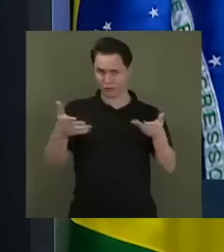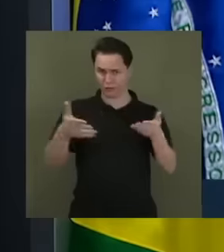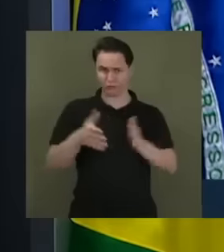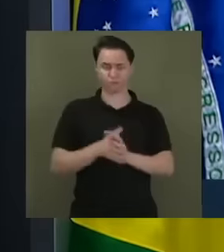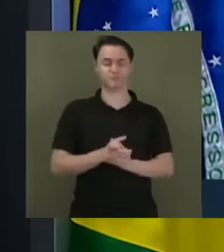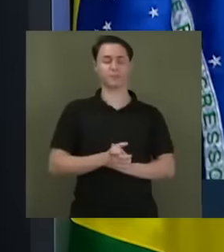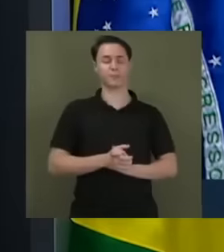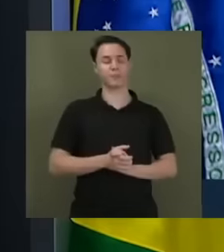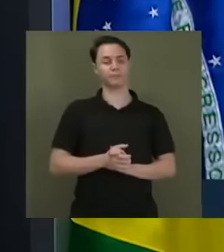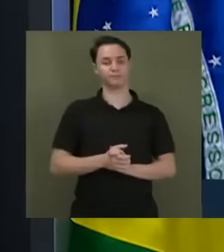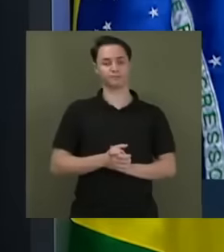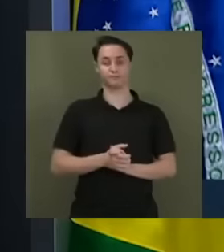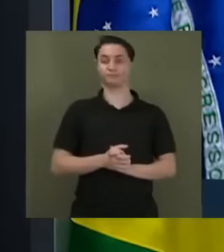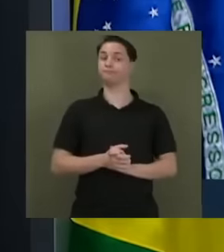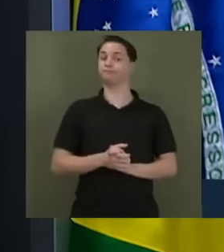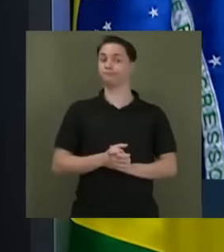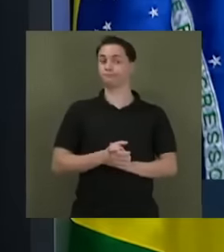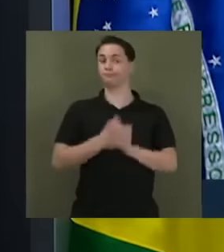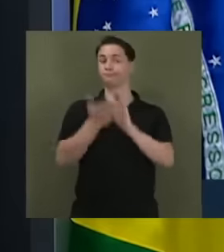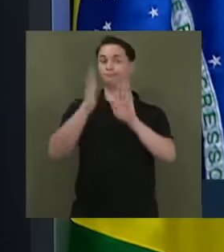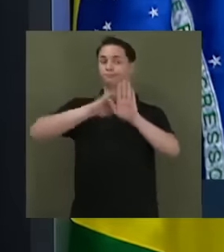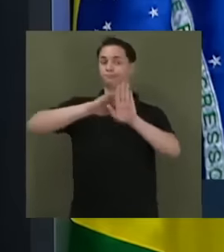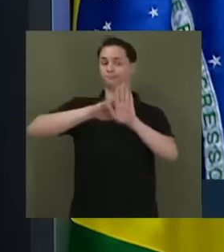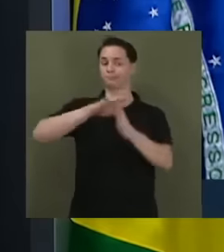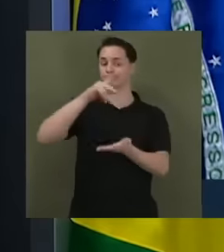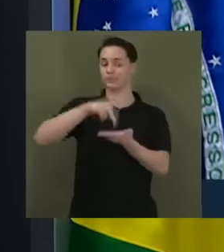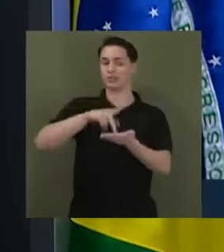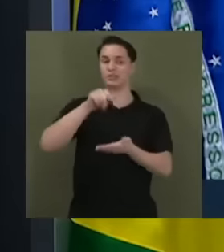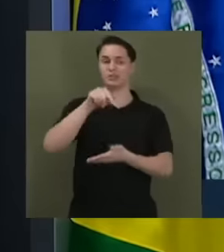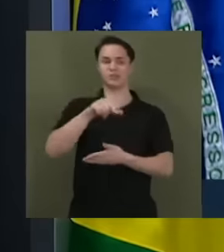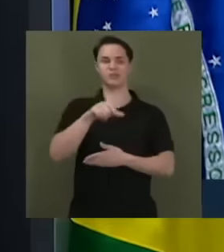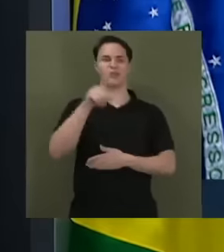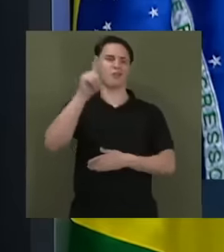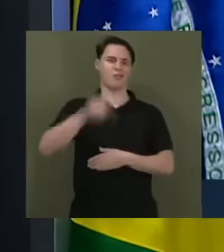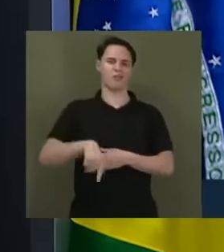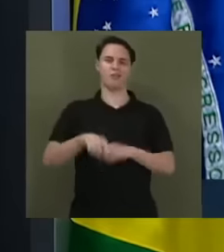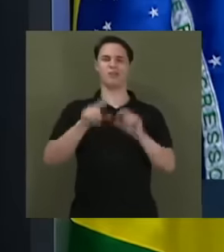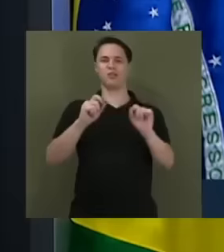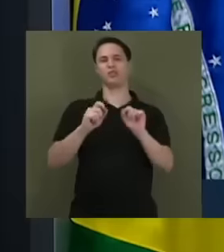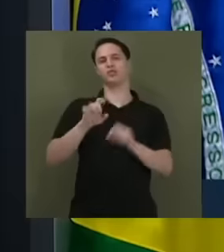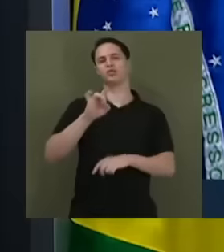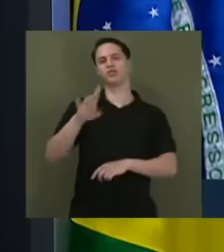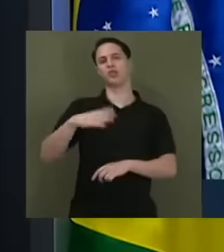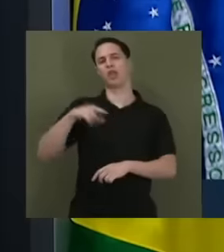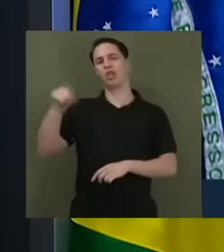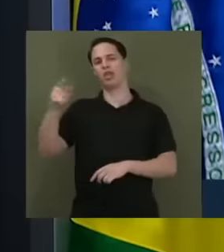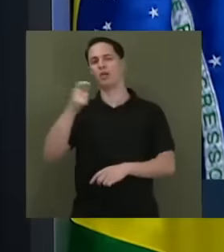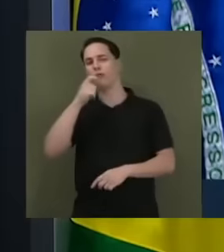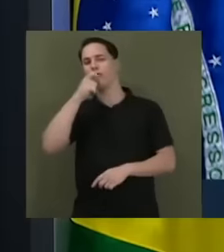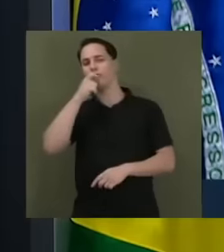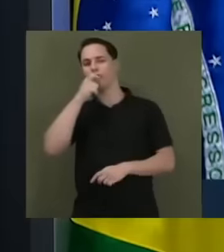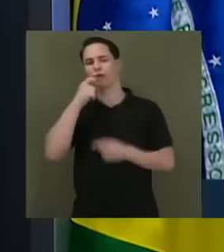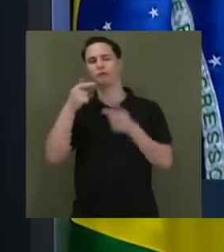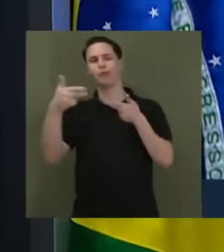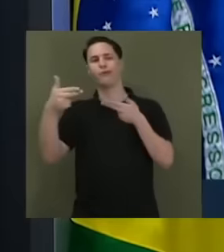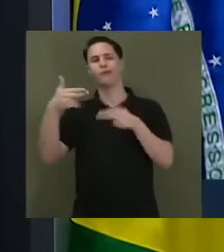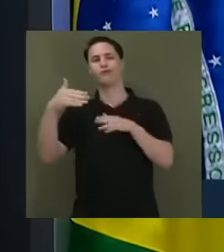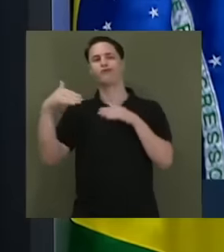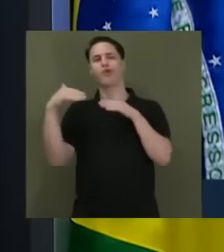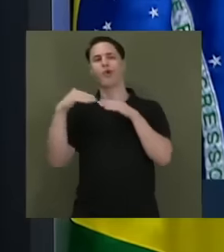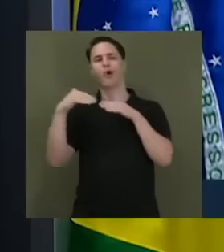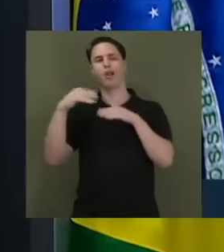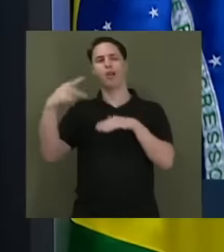realidade esse é mais um uma deplorável arbitrariedade que Visa exclusivamente